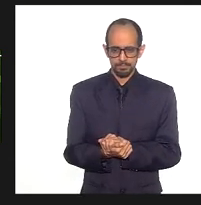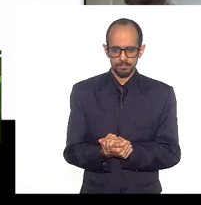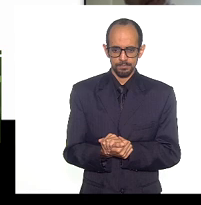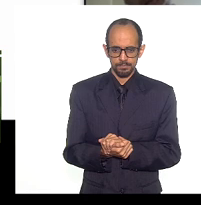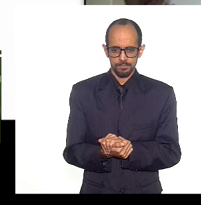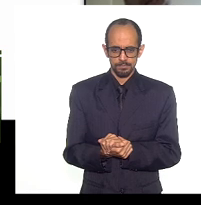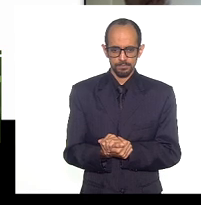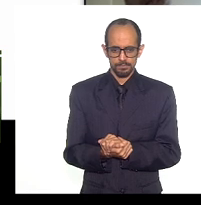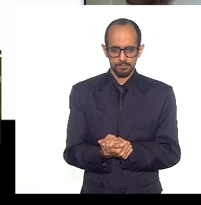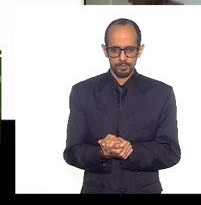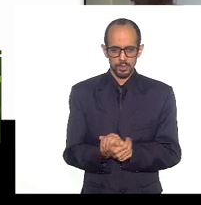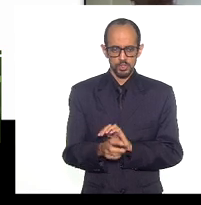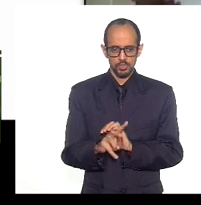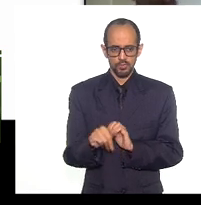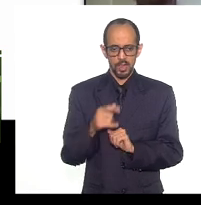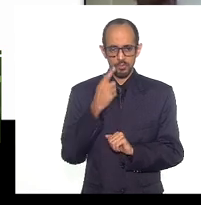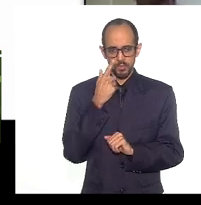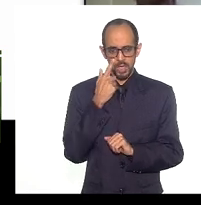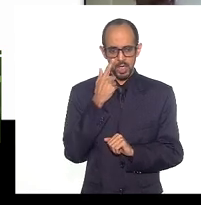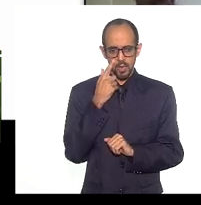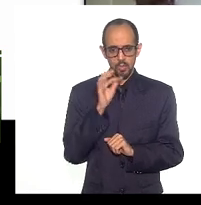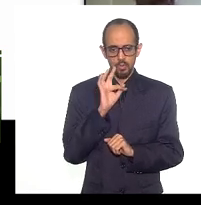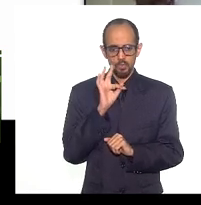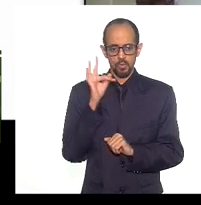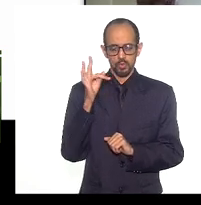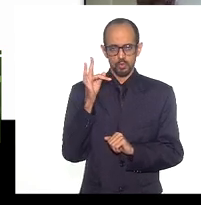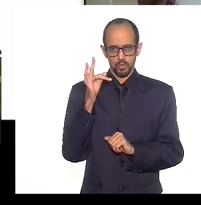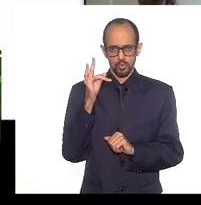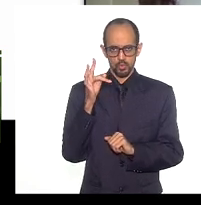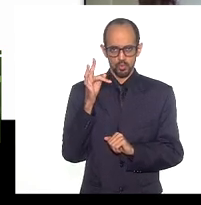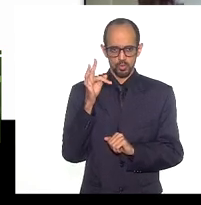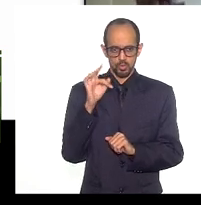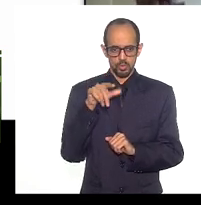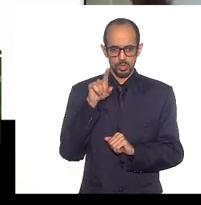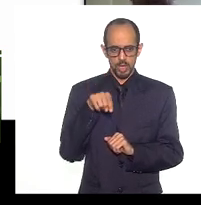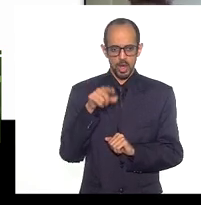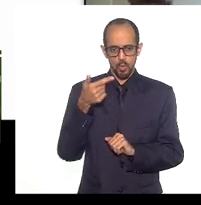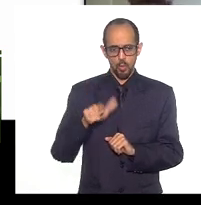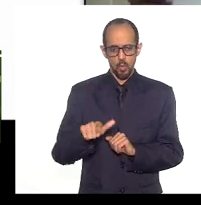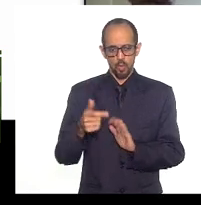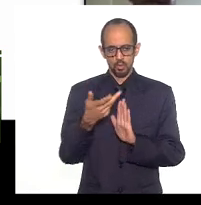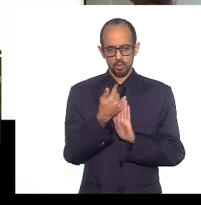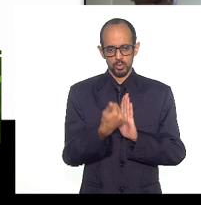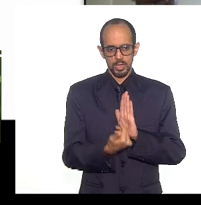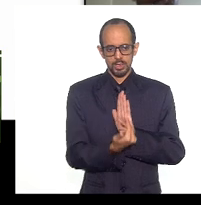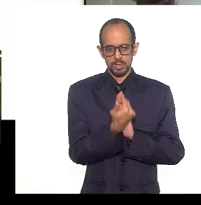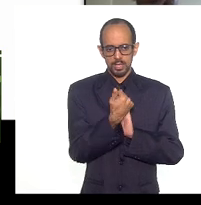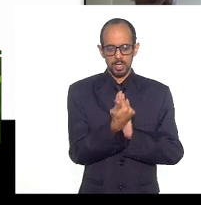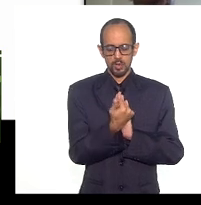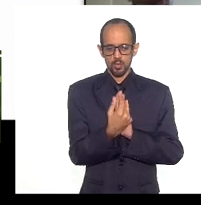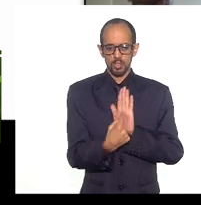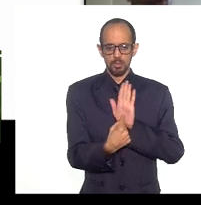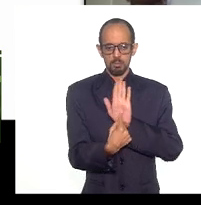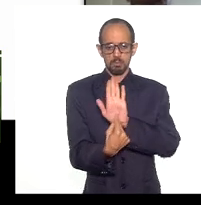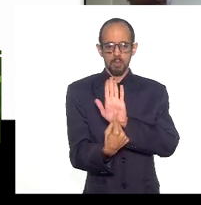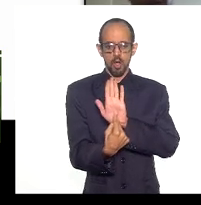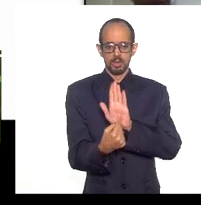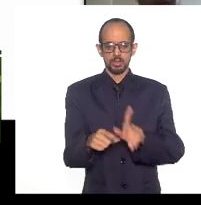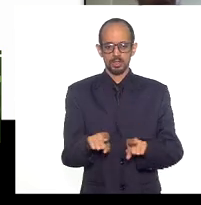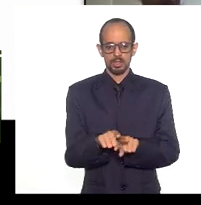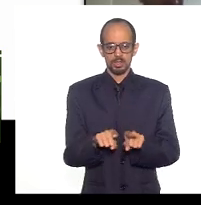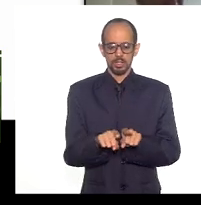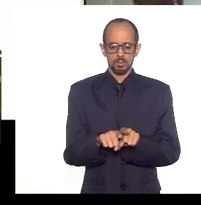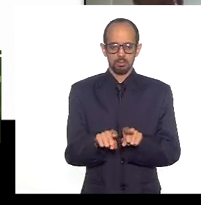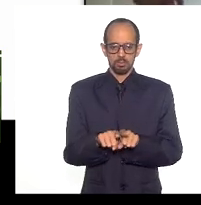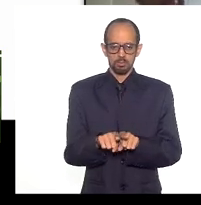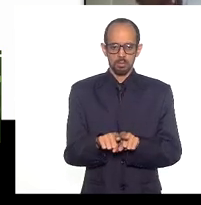agora a gente vai olhando o futuro, né? Aqui eu acho que é um outro desenho que procura ilustrar um pouco